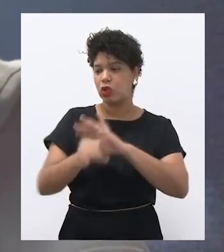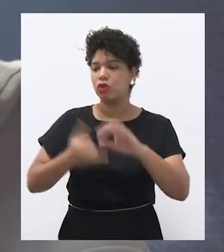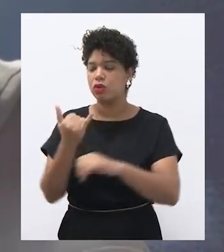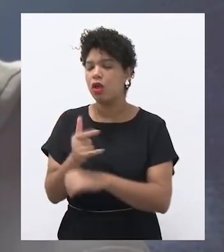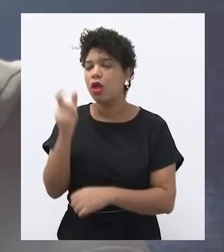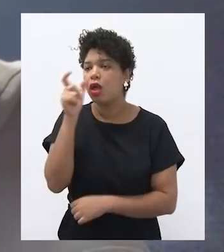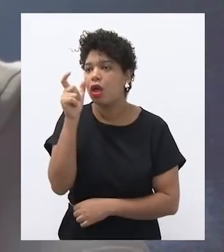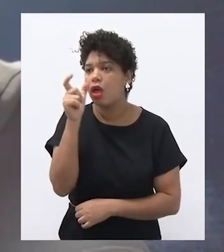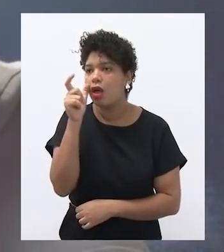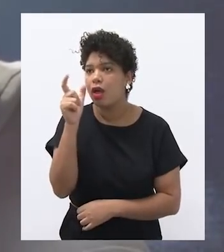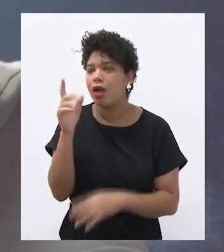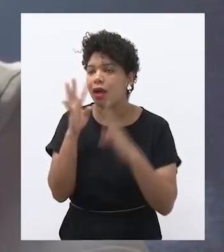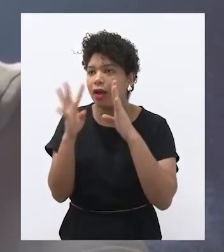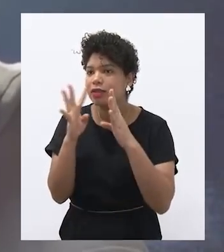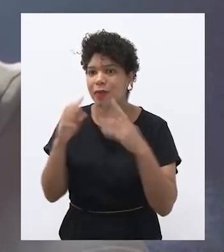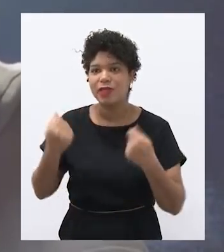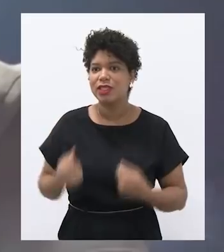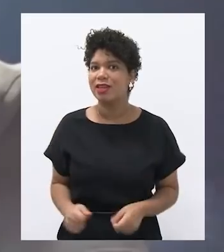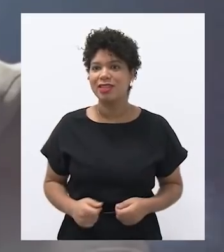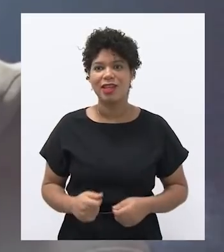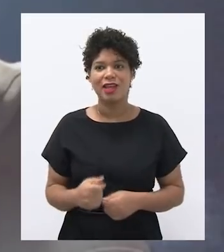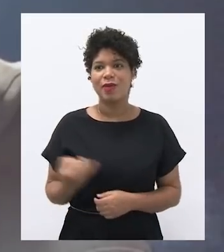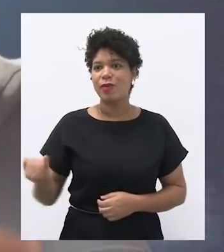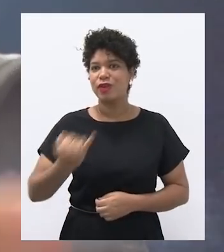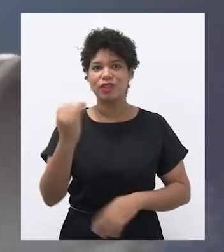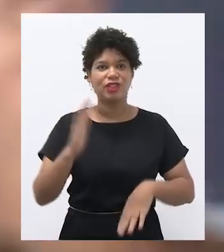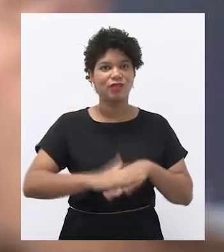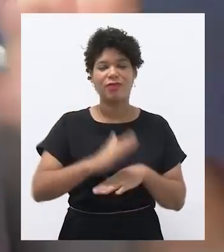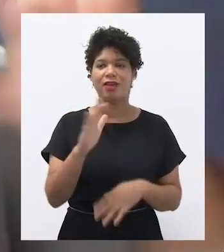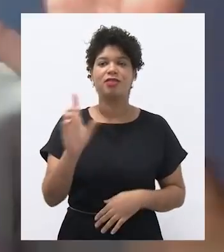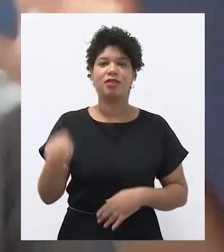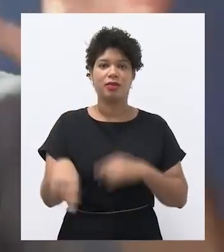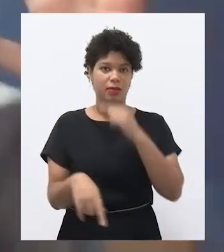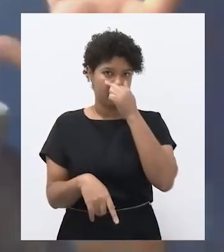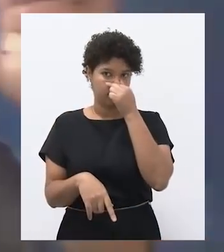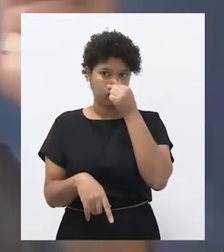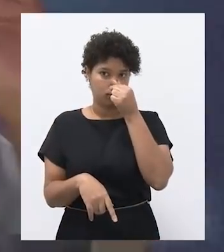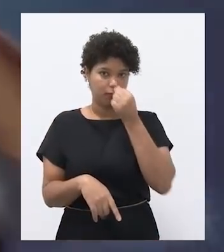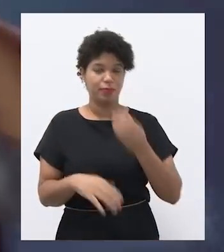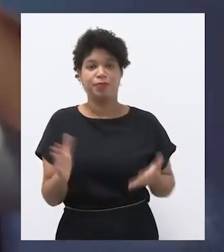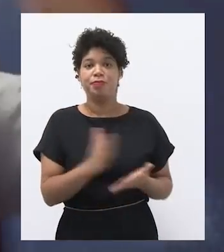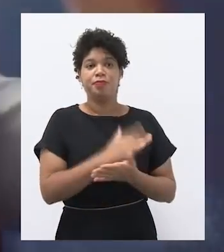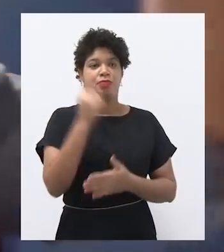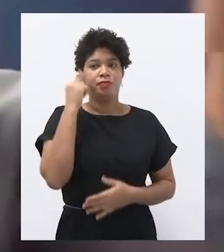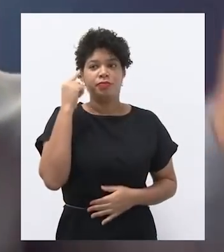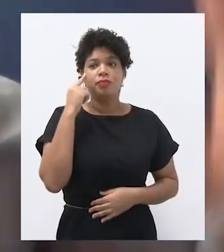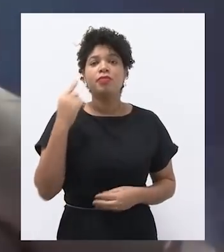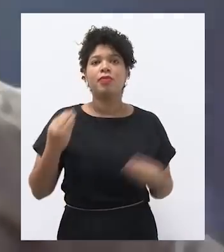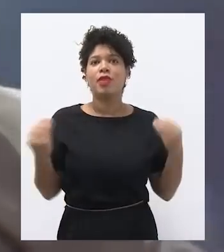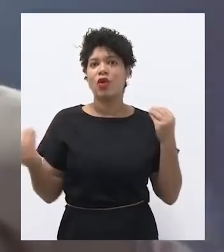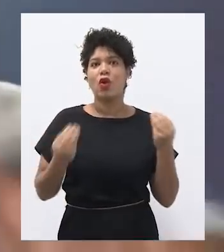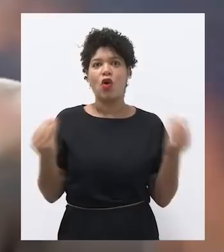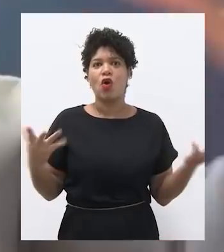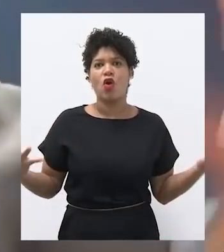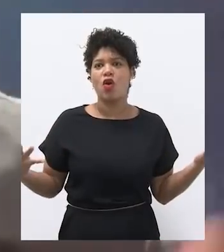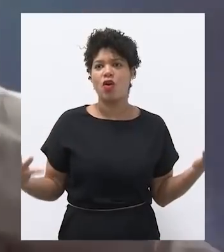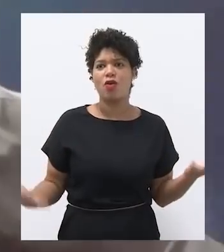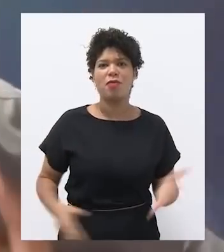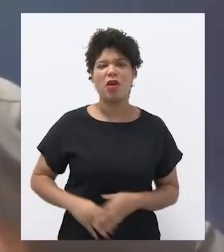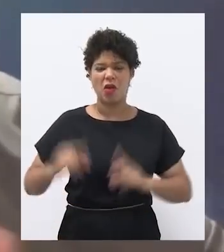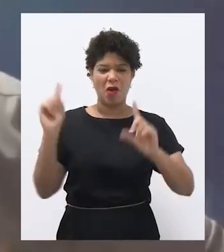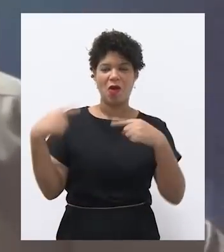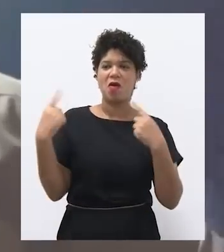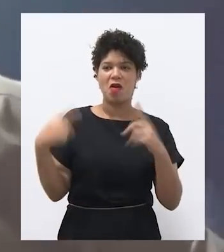O professor tem que ser tão bom quanto o youtuber. E aí, talvez os mais conservadores agora estejam com os cabelos em pé, me xingando e